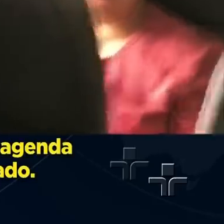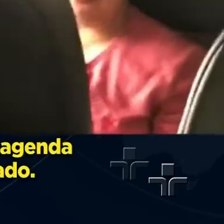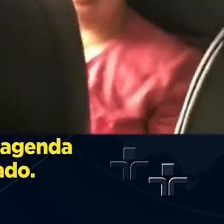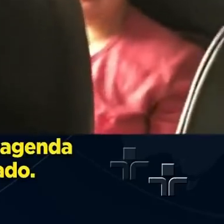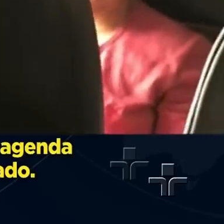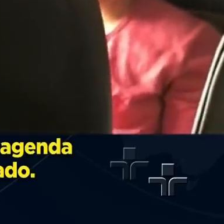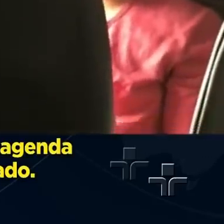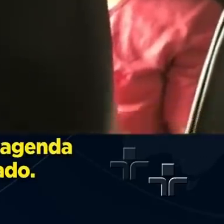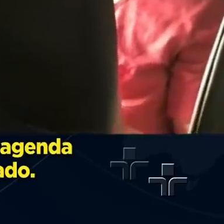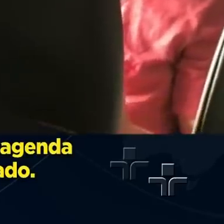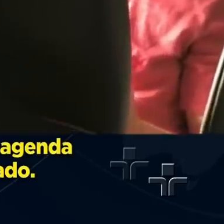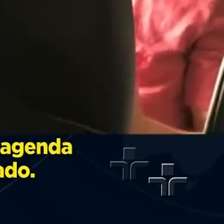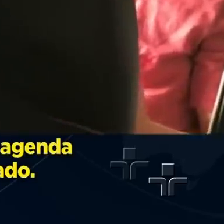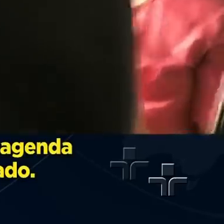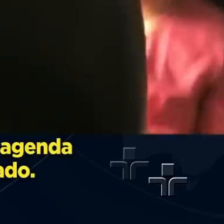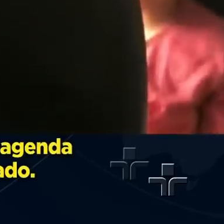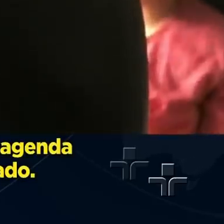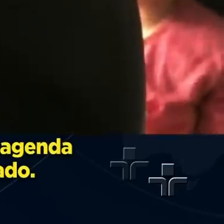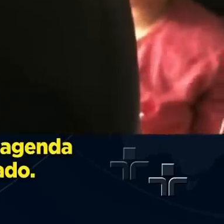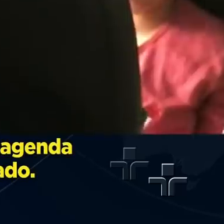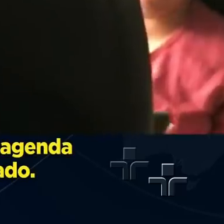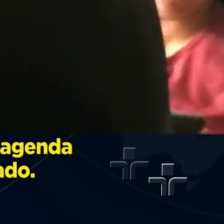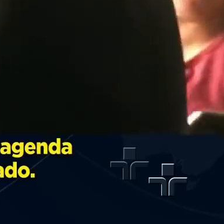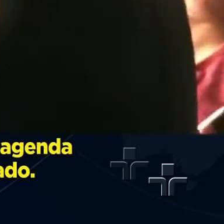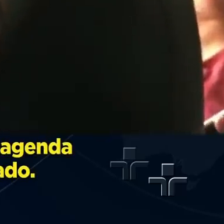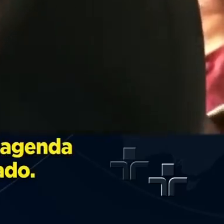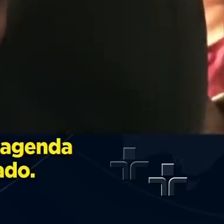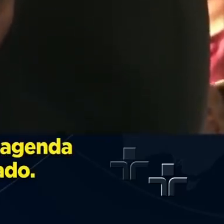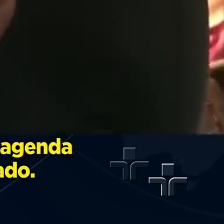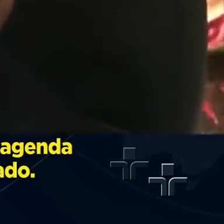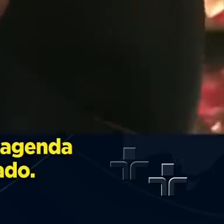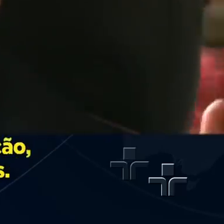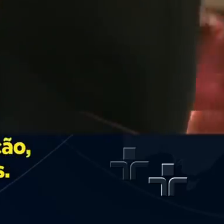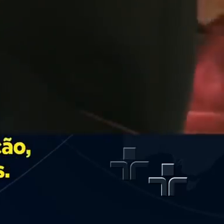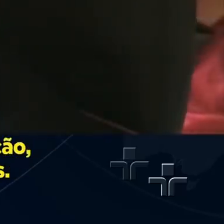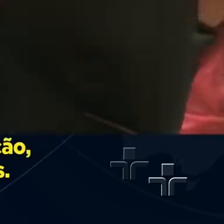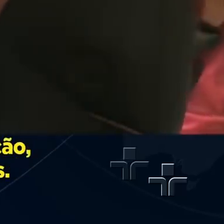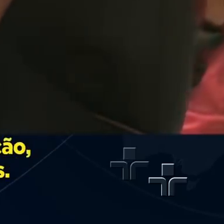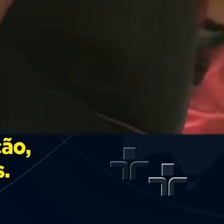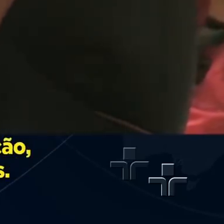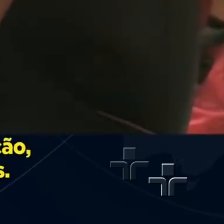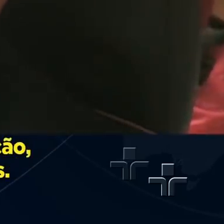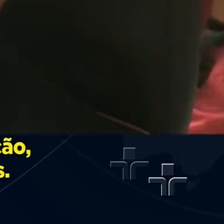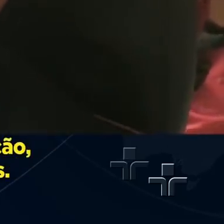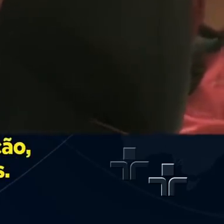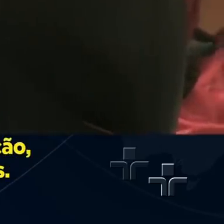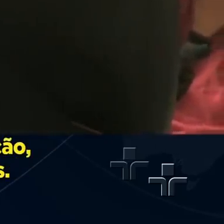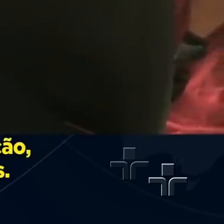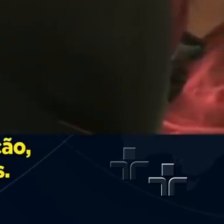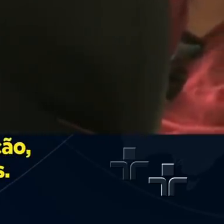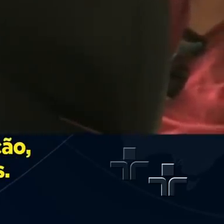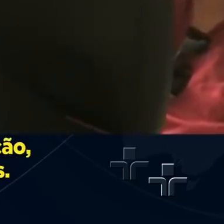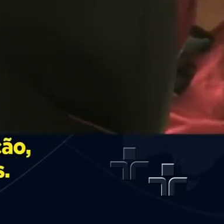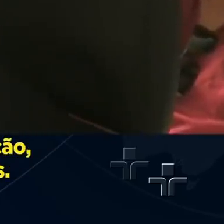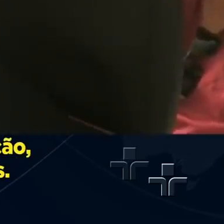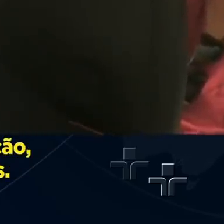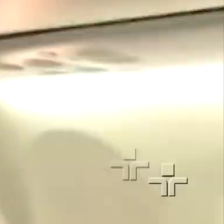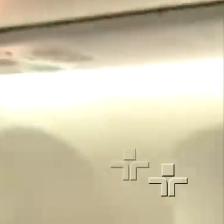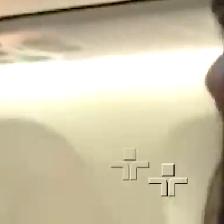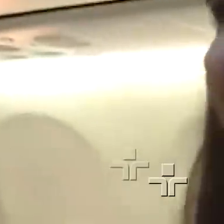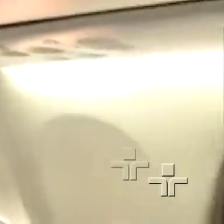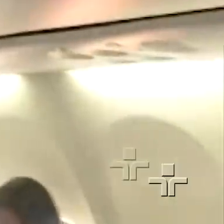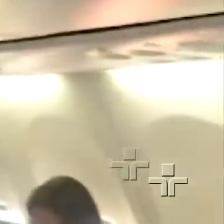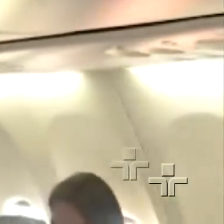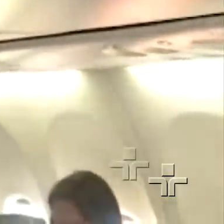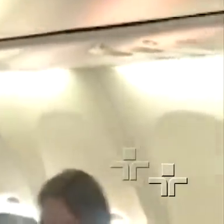ideia é estabelecer uma prioridade de agenda anticorrupção e anticrime organizado, sempre com respeito à Constituição, às leis e os direitos fundamentais.